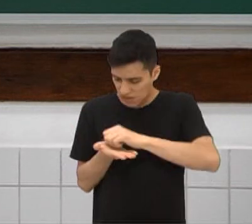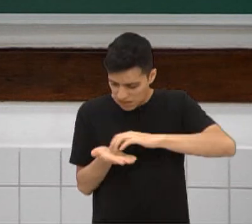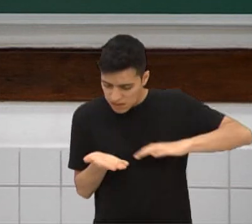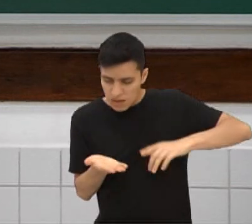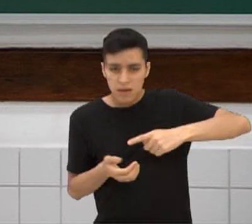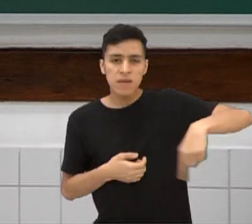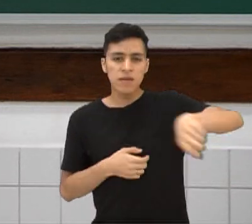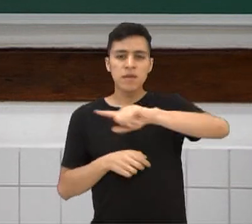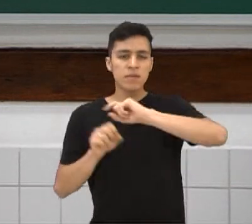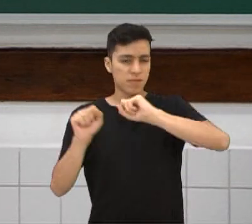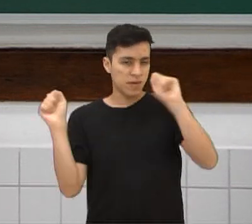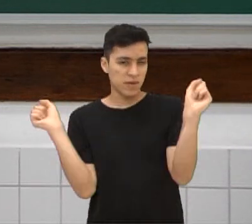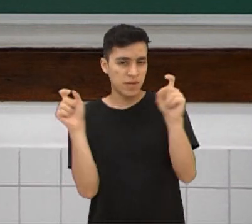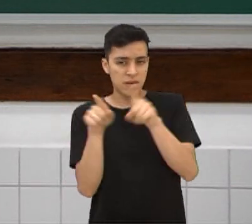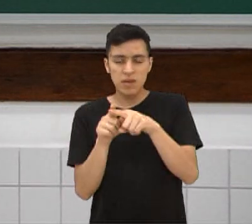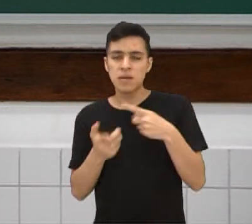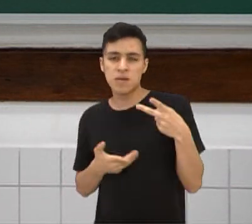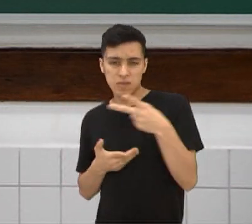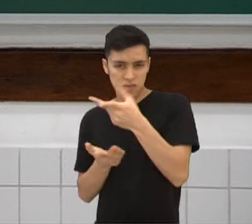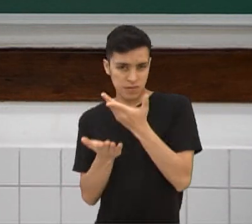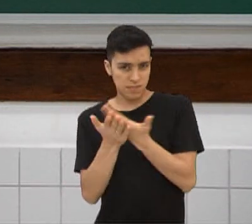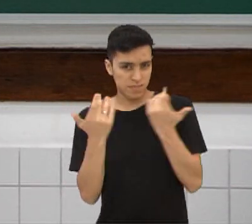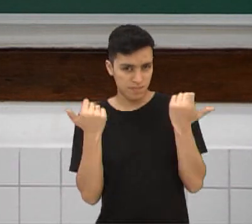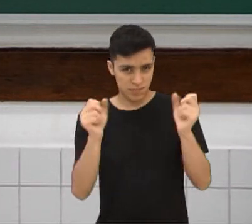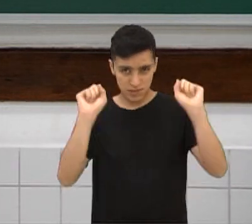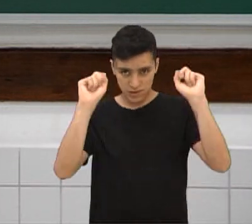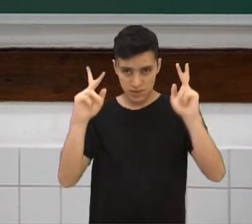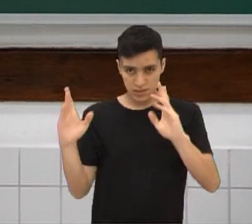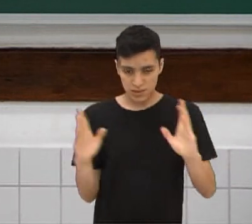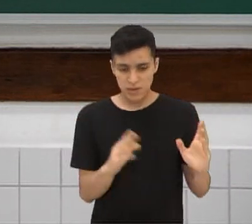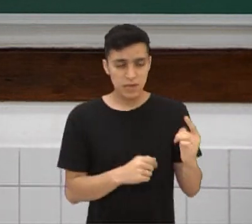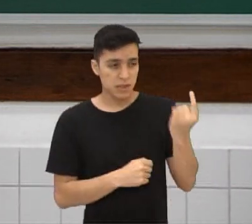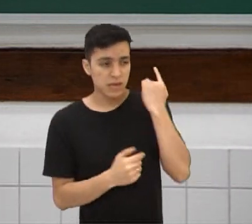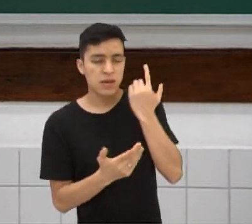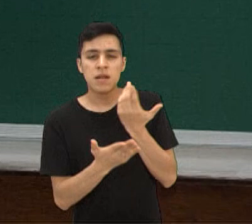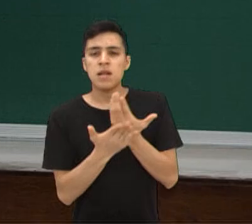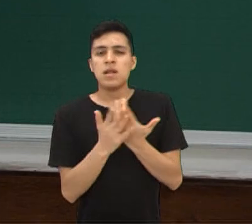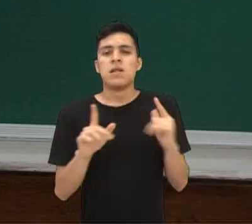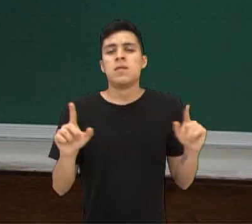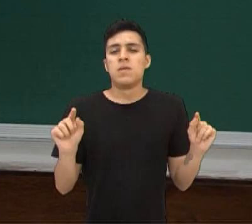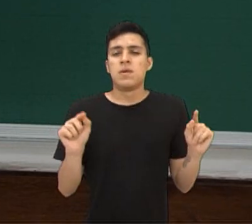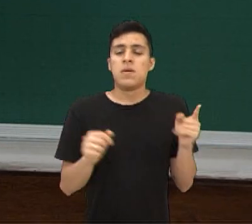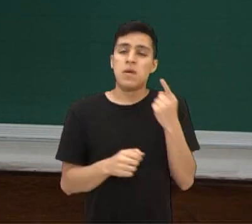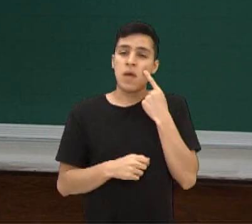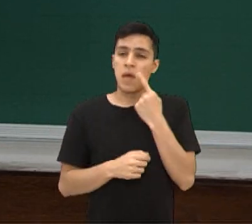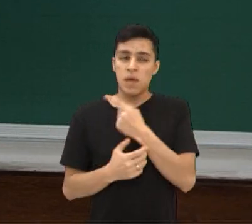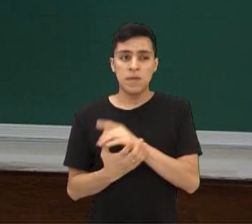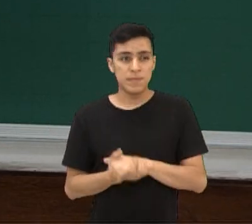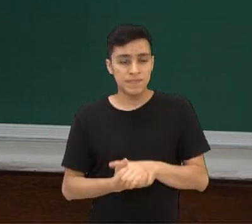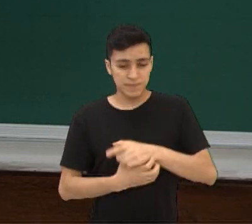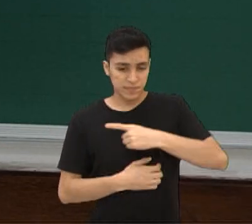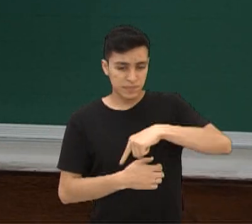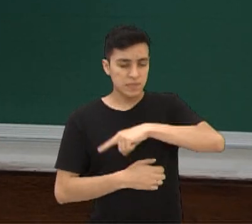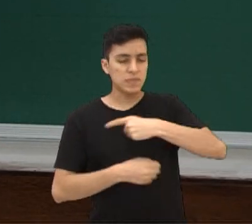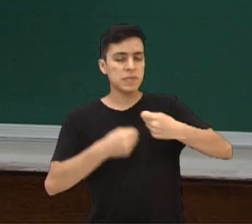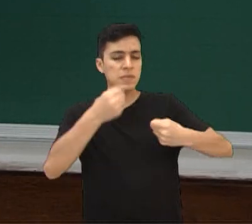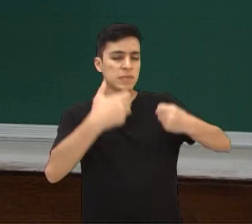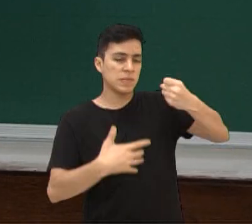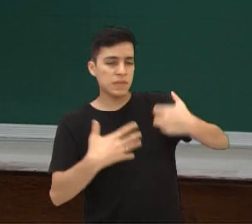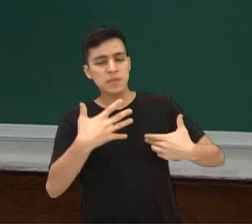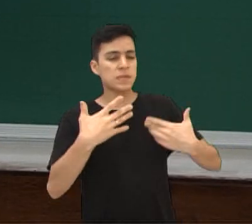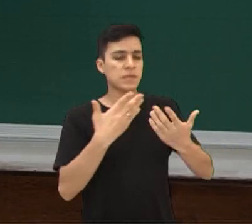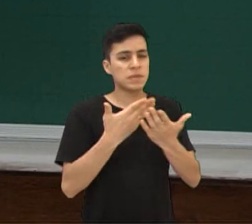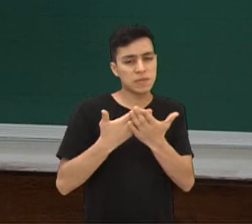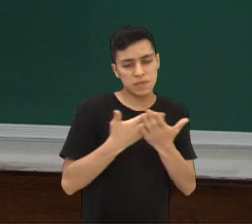para que vocês também possam continuar os seus estudos, ok? Na aula passada, Let's Do Something, nós trabalhamos o